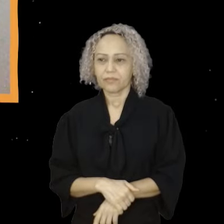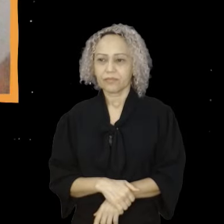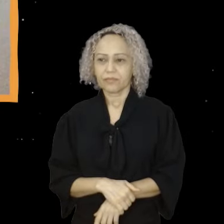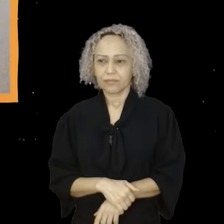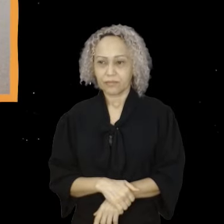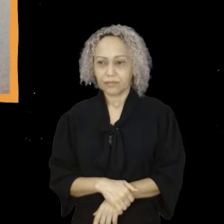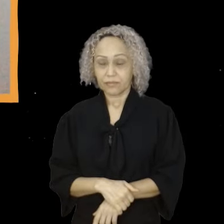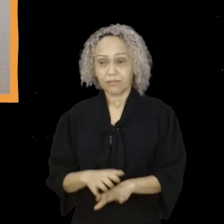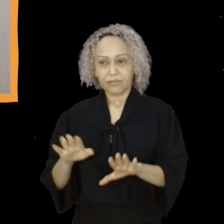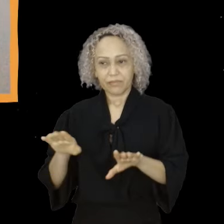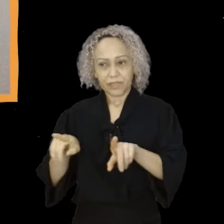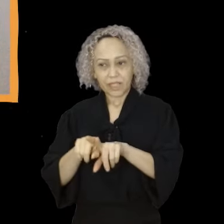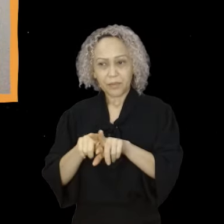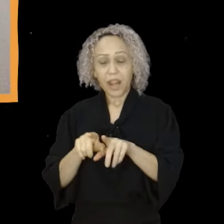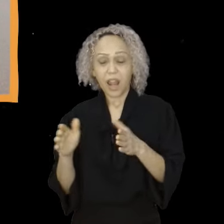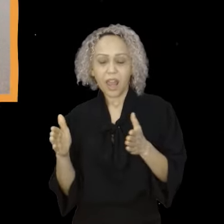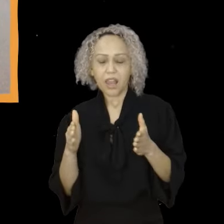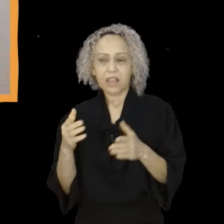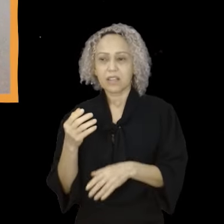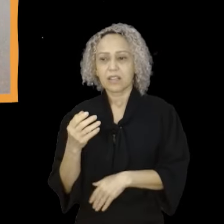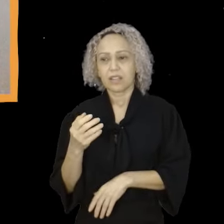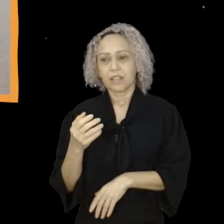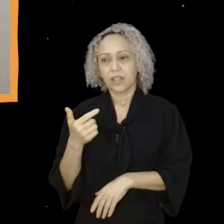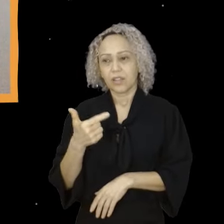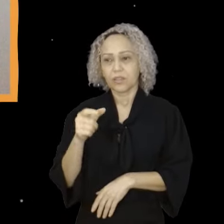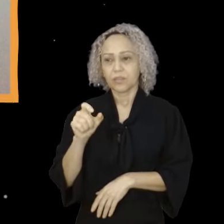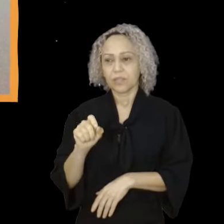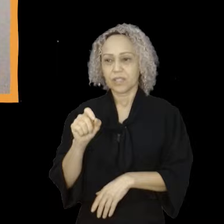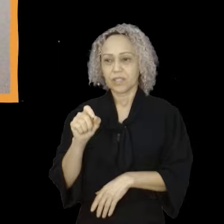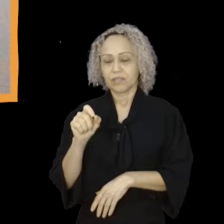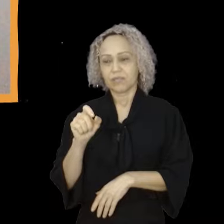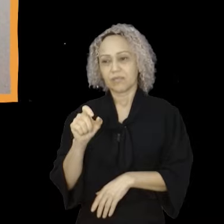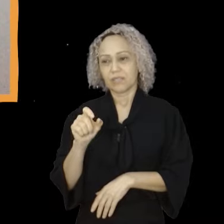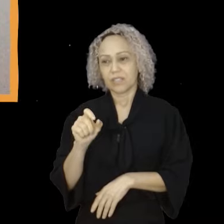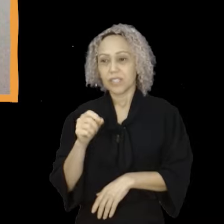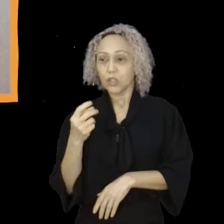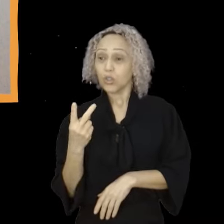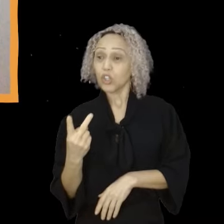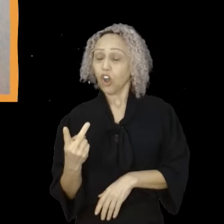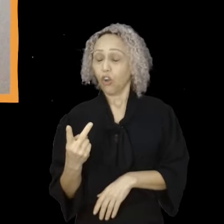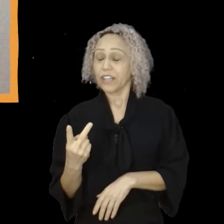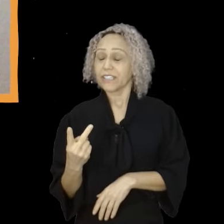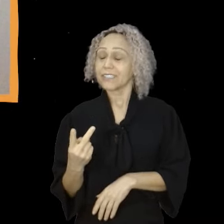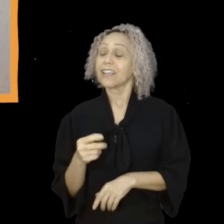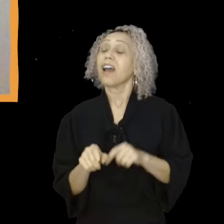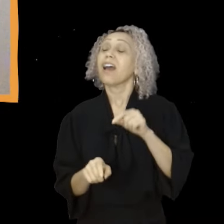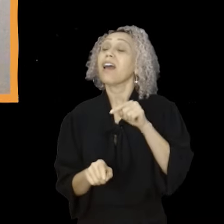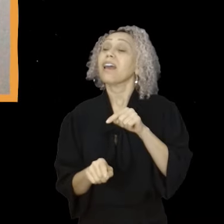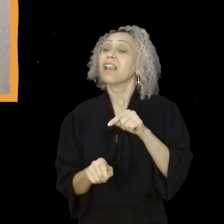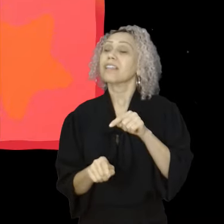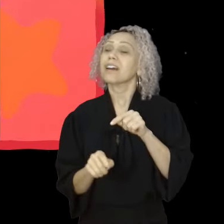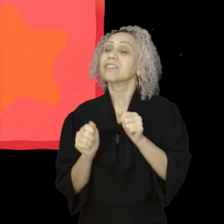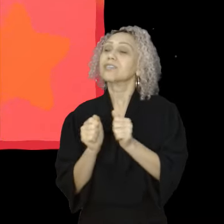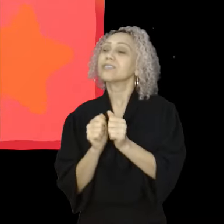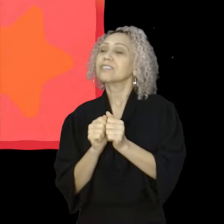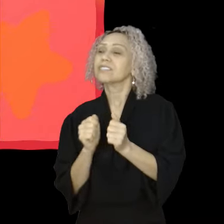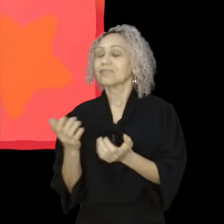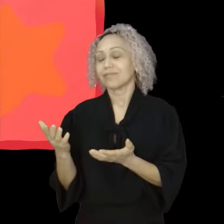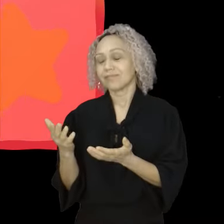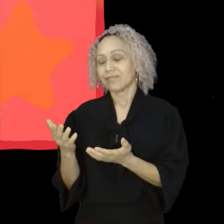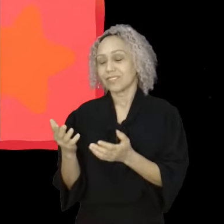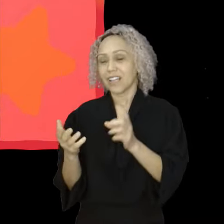E faz uma parada em 2002 com a nossa criança petista, a Duda Weber. E adivinha com quem ela tá? Foi na tela. Com o